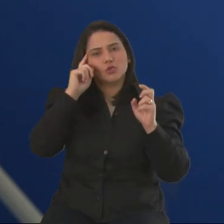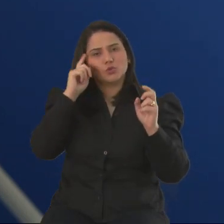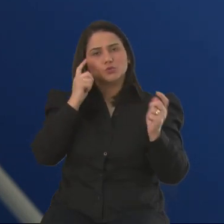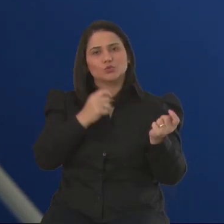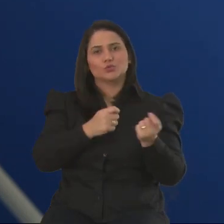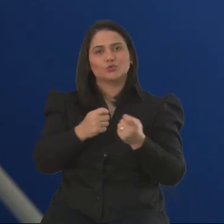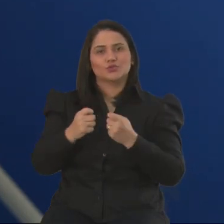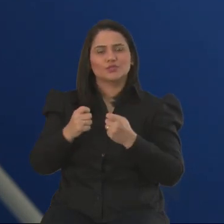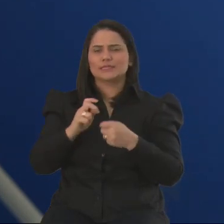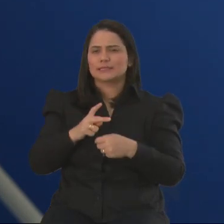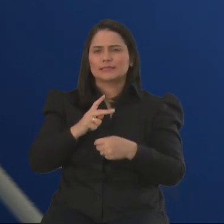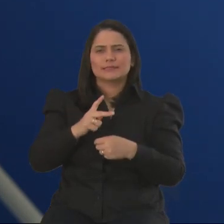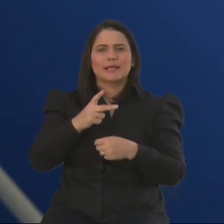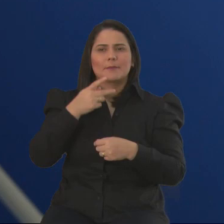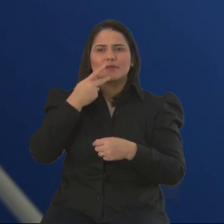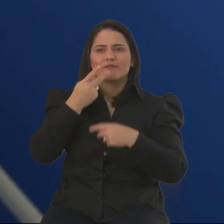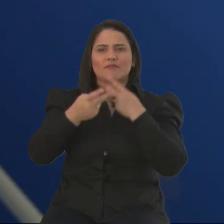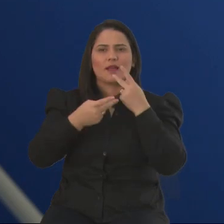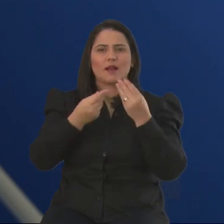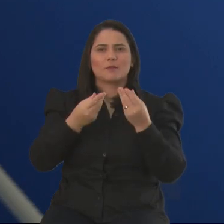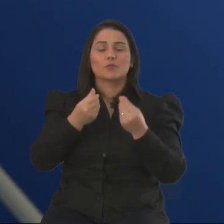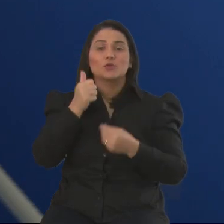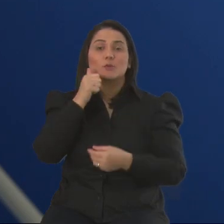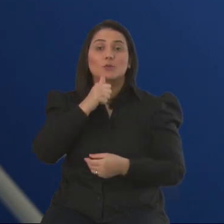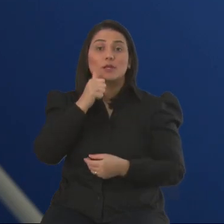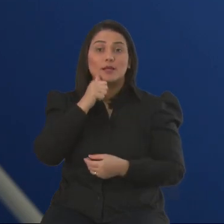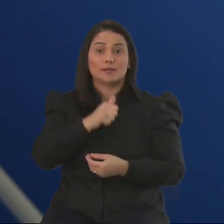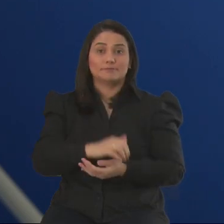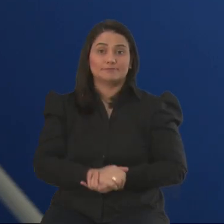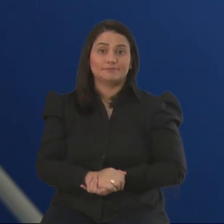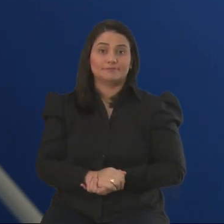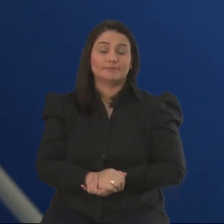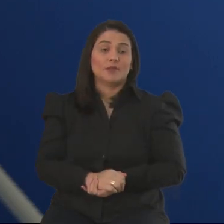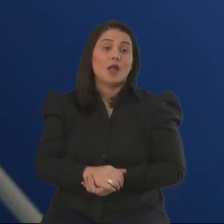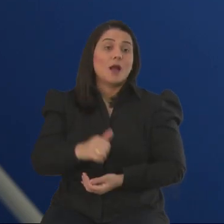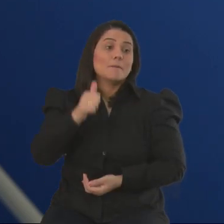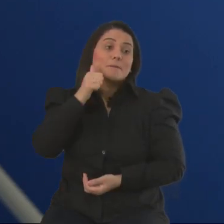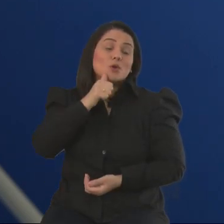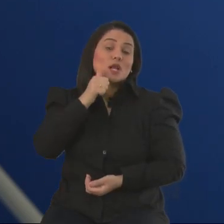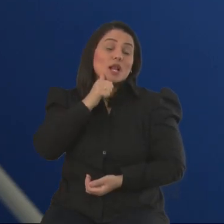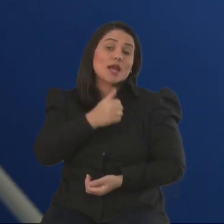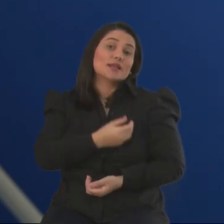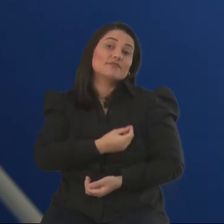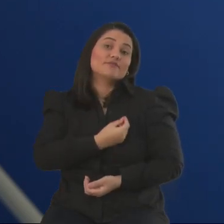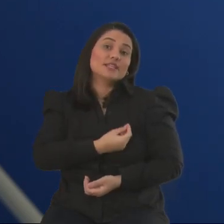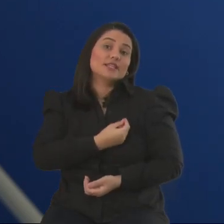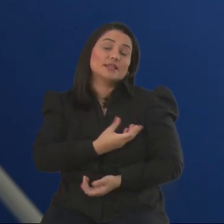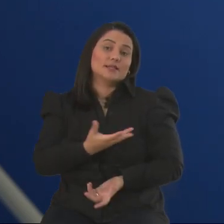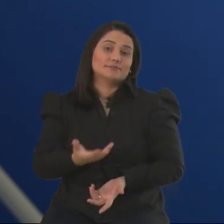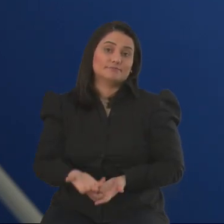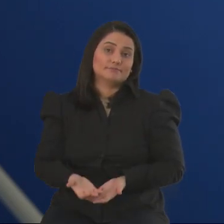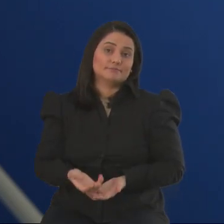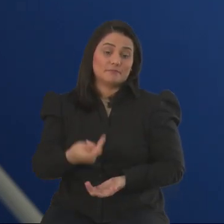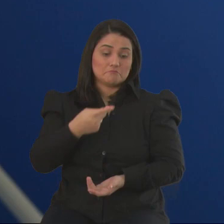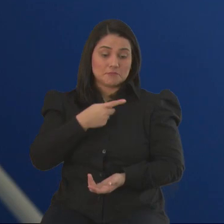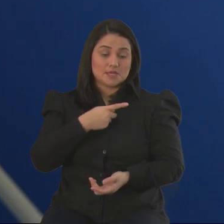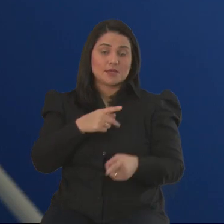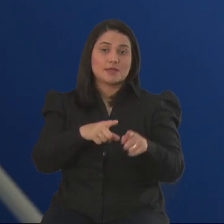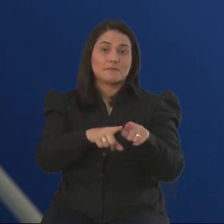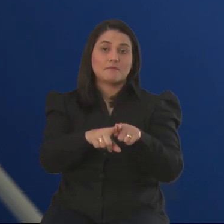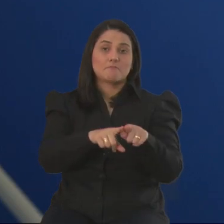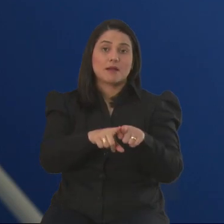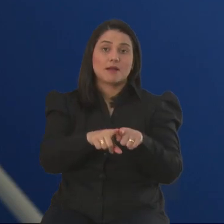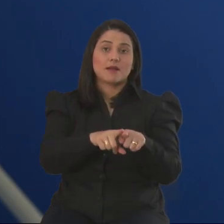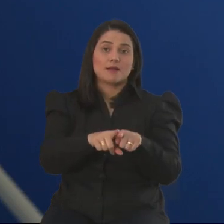sobre mulheres. Mulher da vida. Mulher da vida, minha irmã.